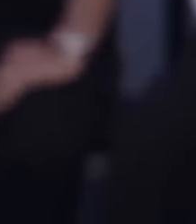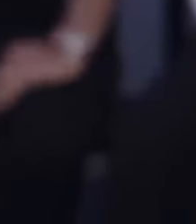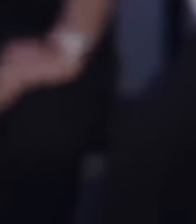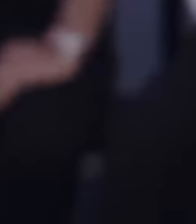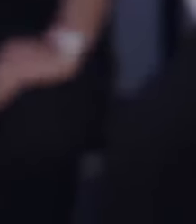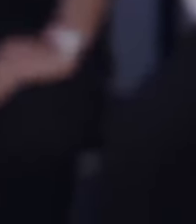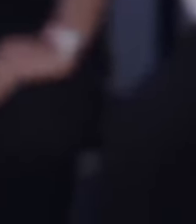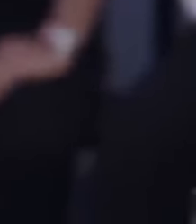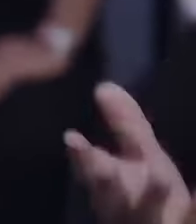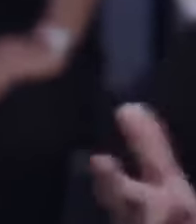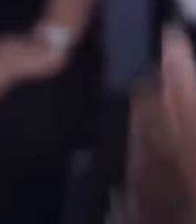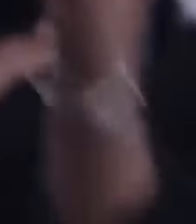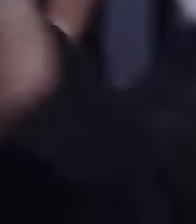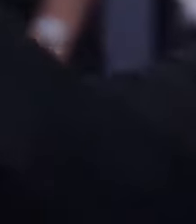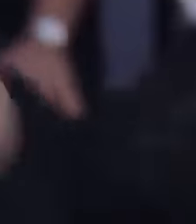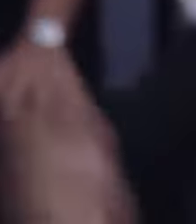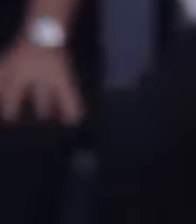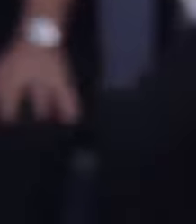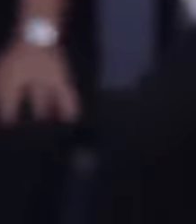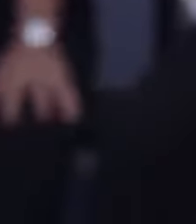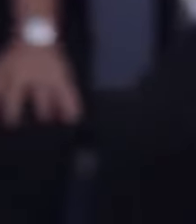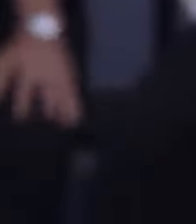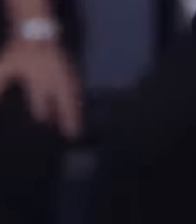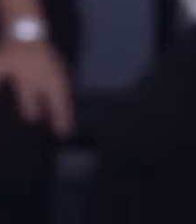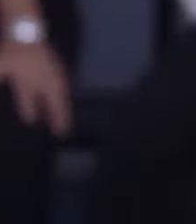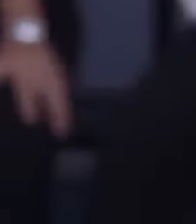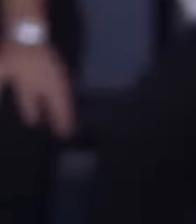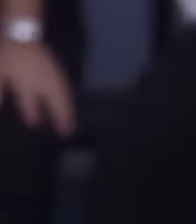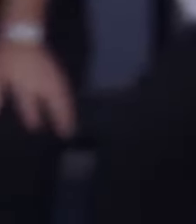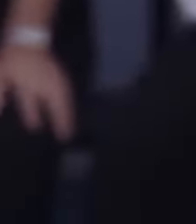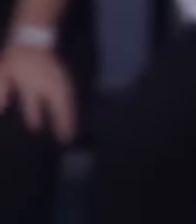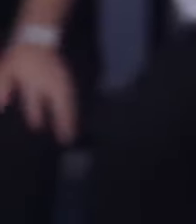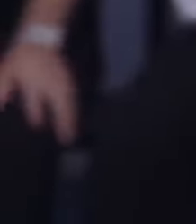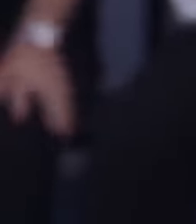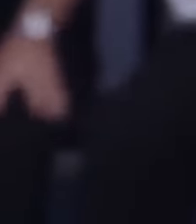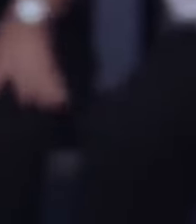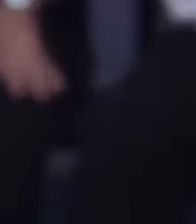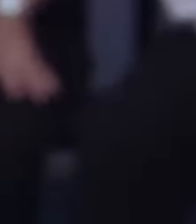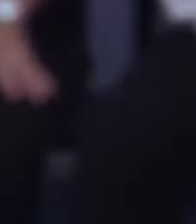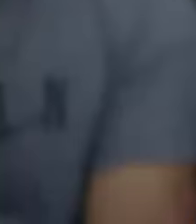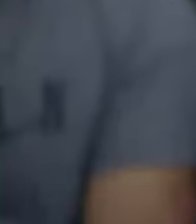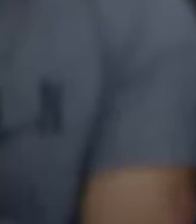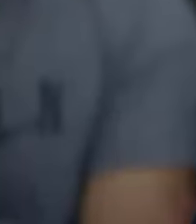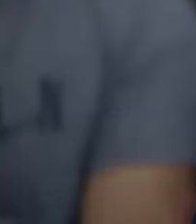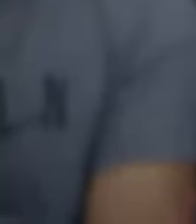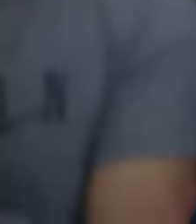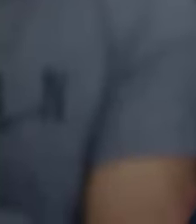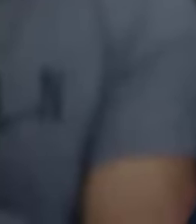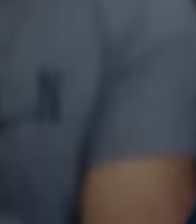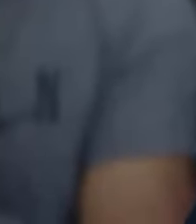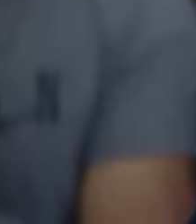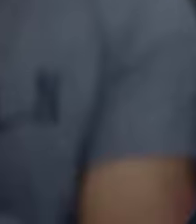redes sociais. E eu, para alguns, eu sou o pai, para outros, eu sou o vovô Lalá.